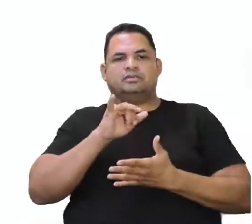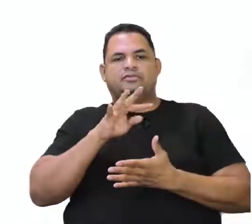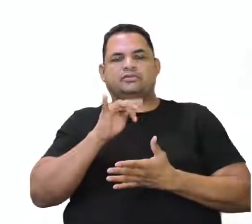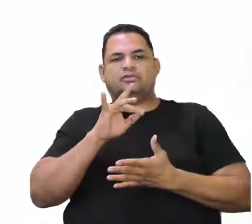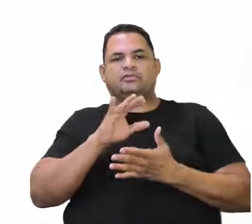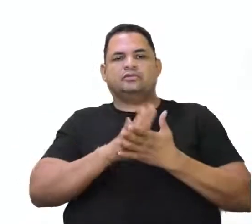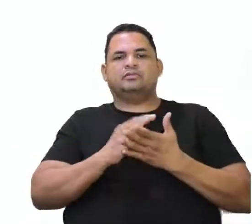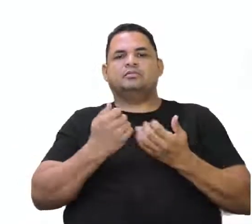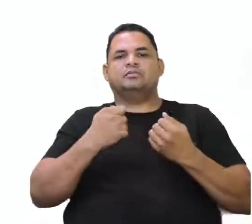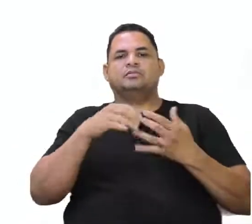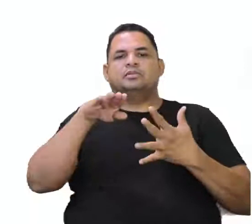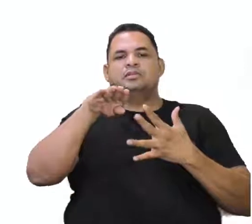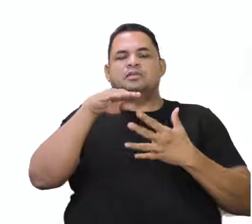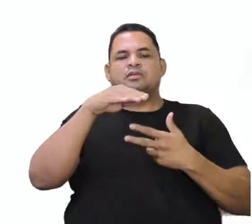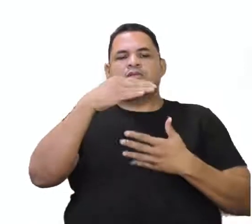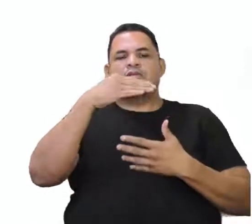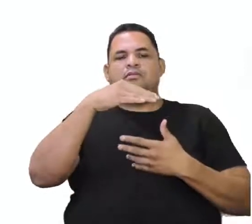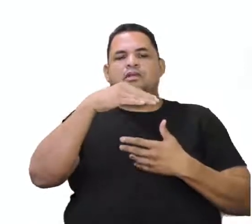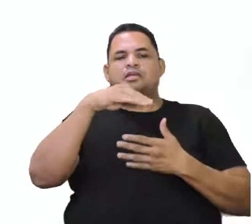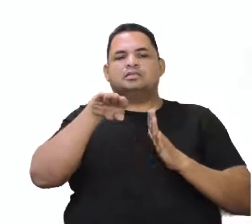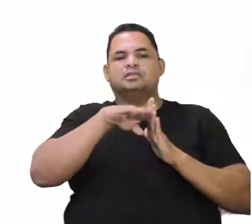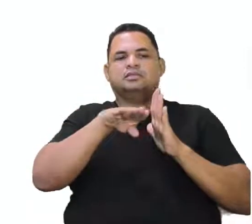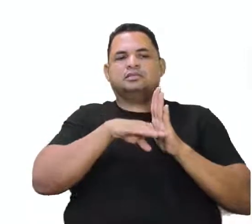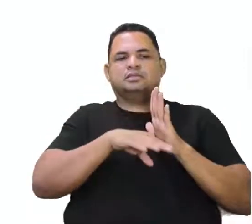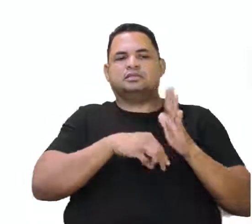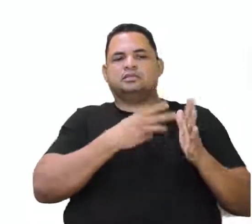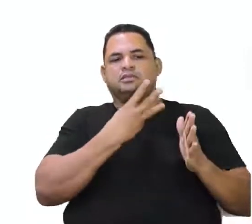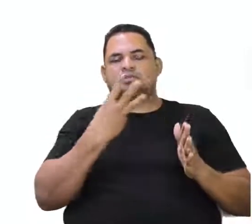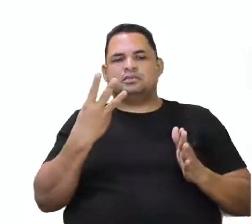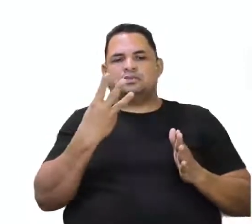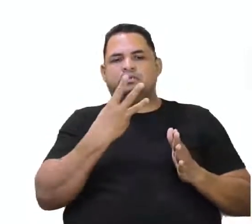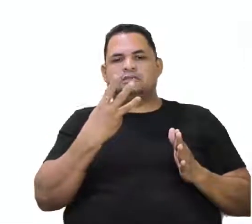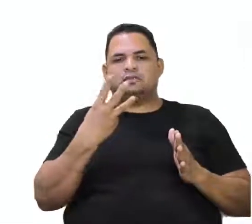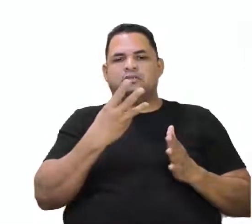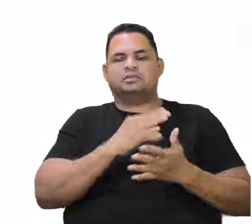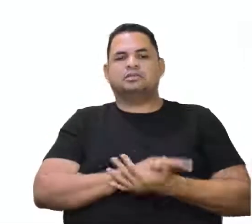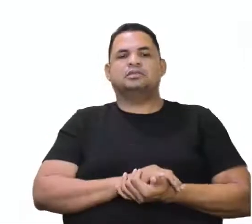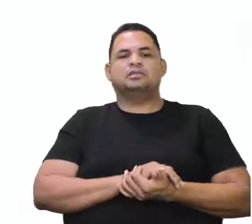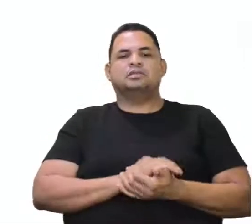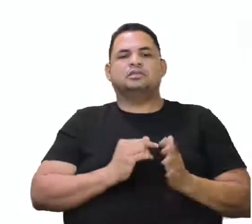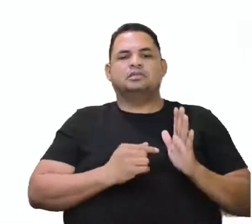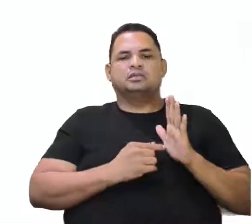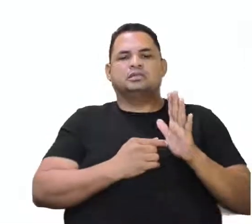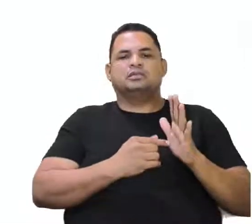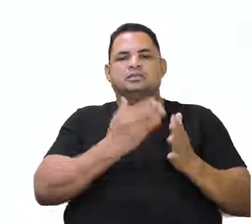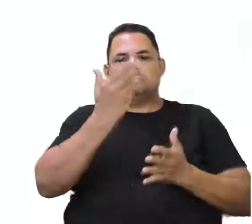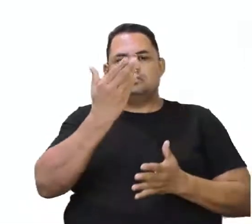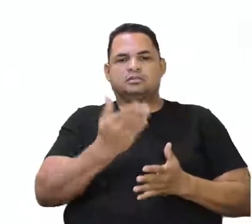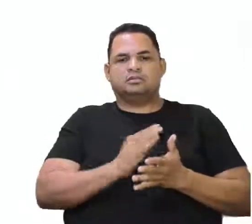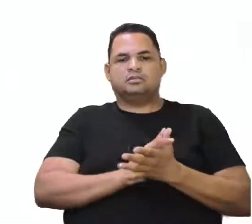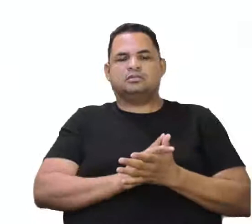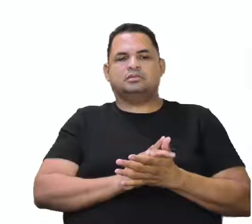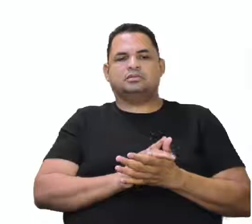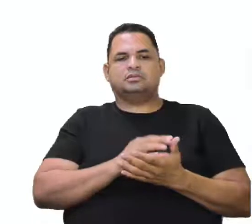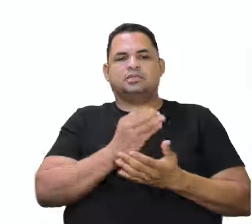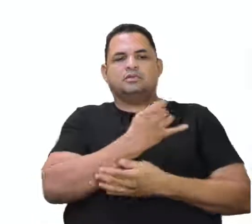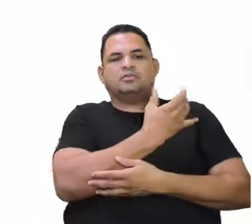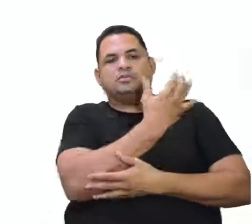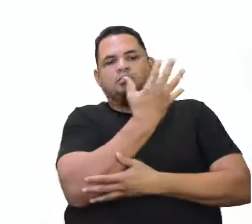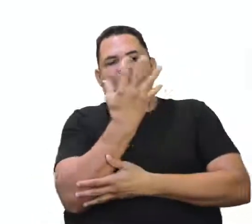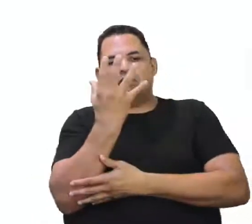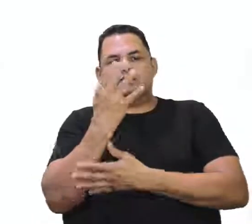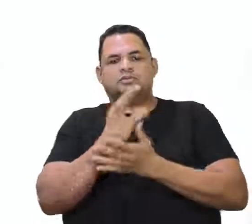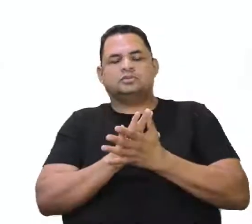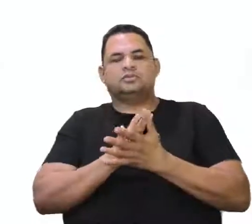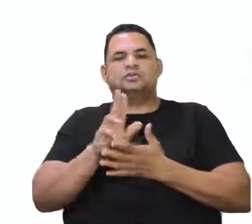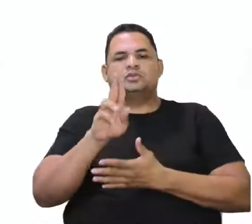trófico. E aí a gente pode classificar os 3 tipos. Ali a gente tem a representação dos produtores, uma plantinha, uma mudinha.